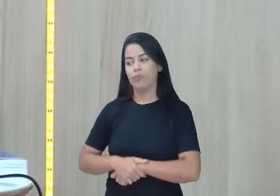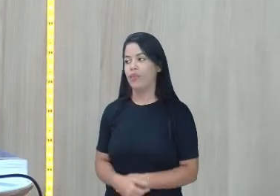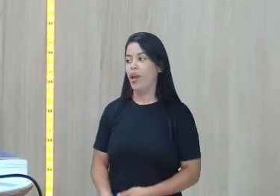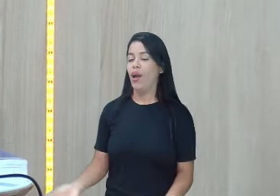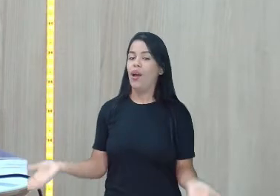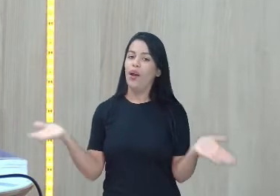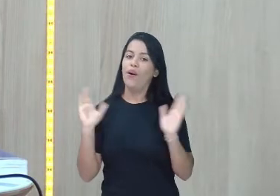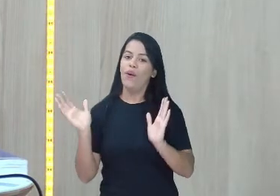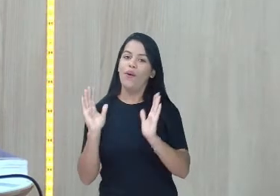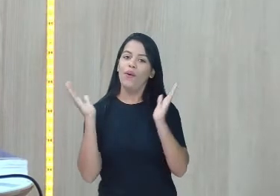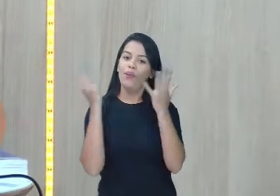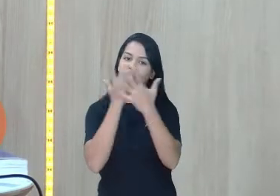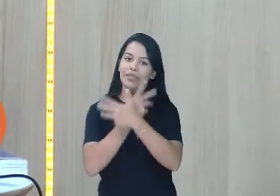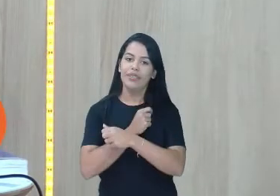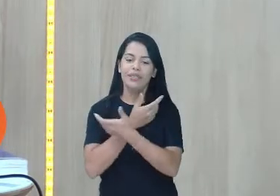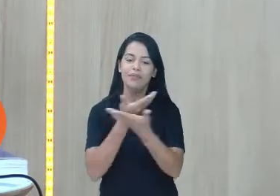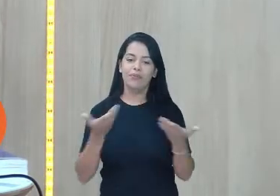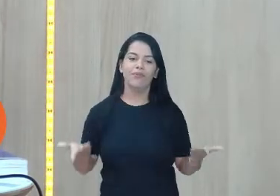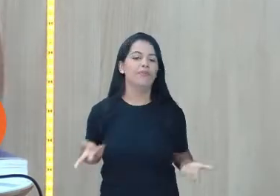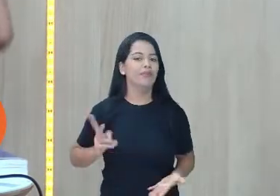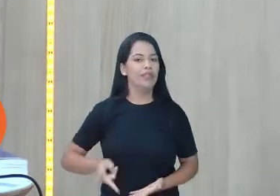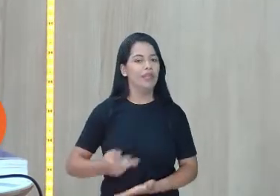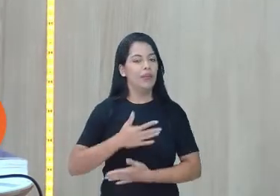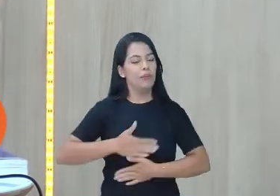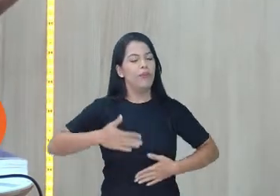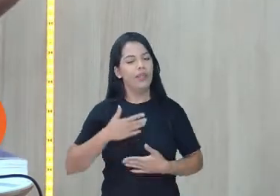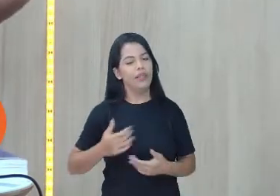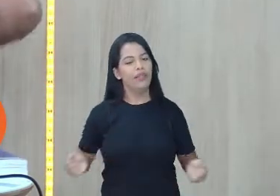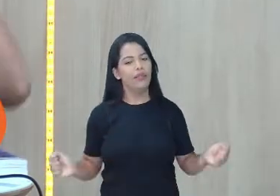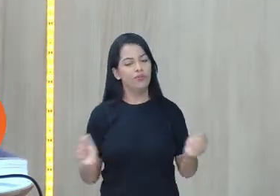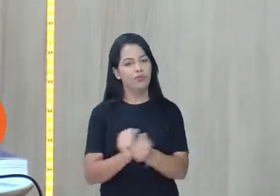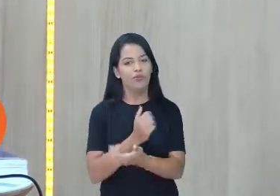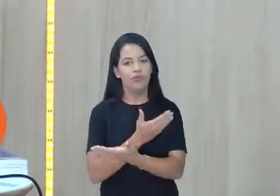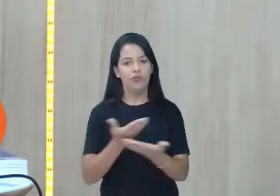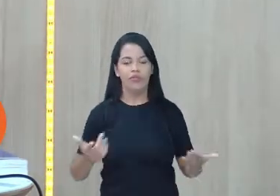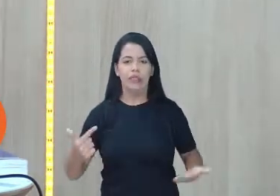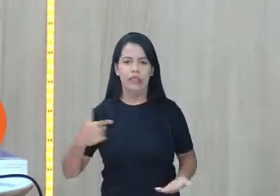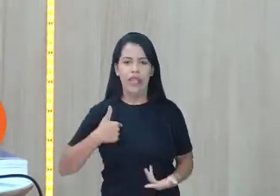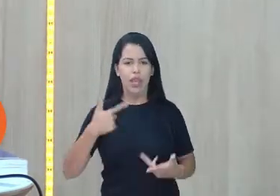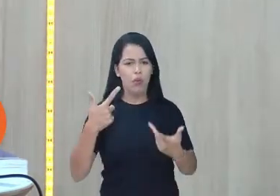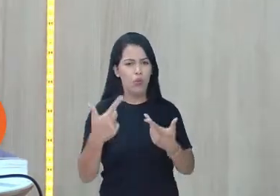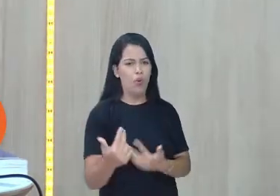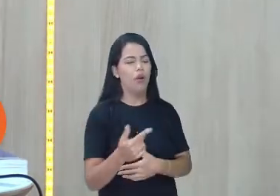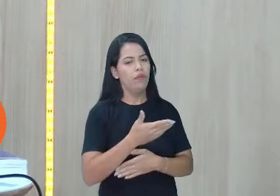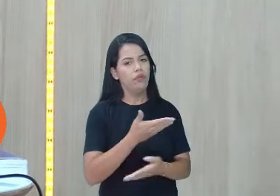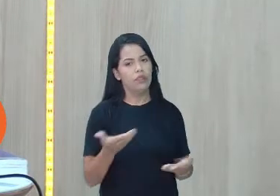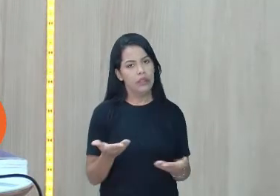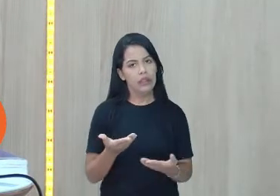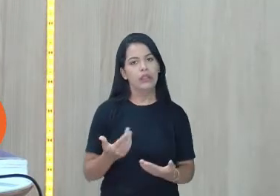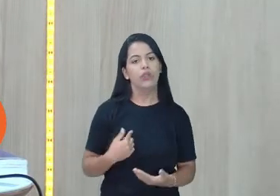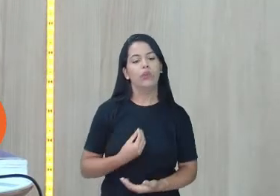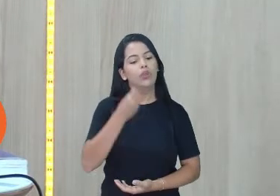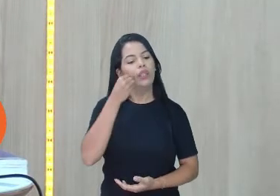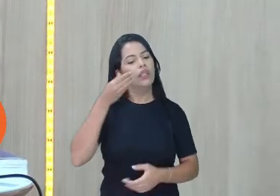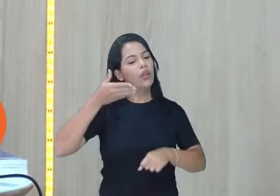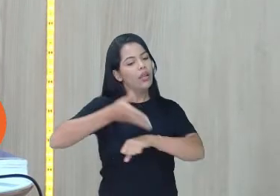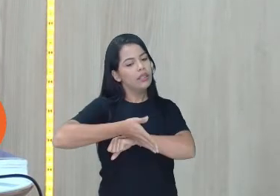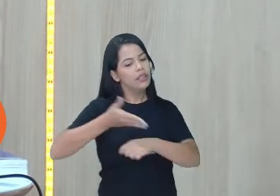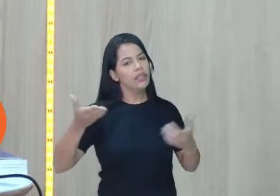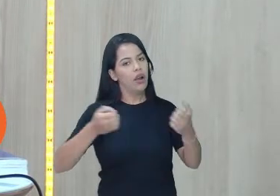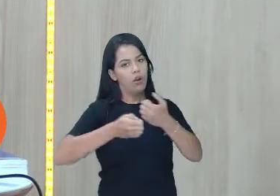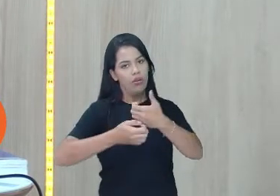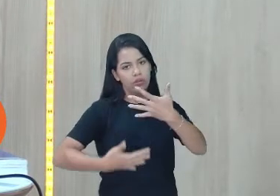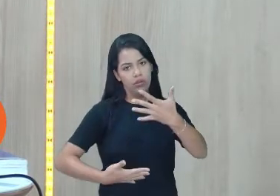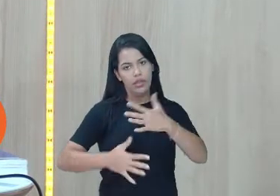Olá, lindezas, tudo bem? Como sempre, é um prazer estar aqui. E eu, como vocês deveriam estar, estou tentando logar aqui no chat,